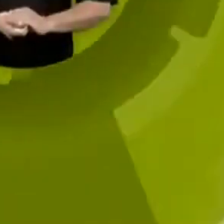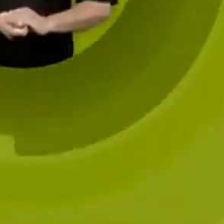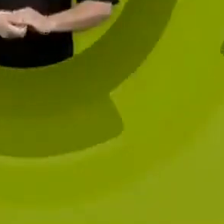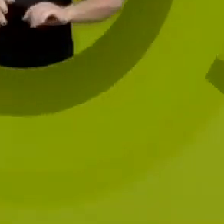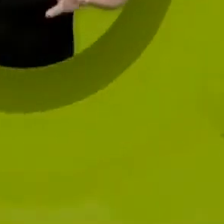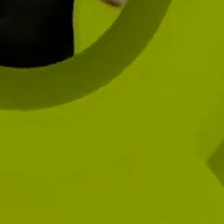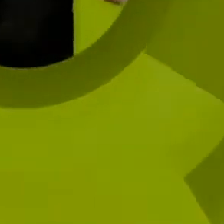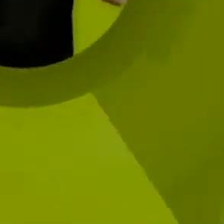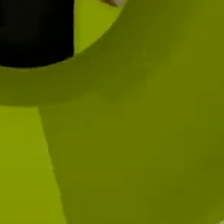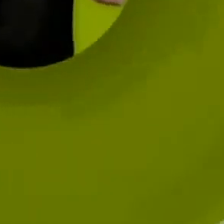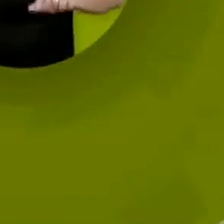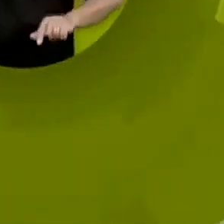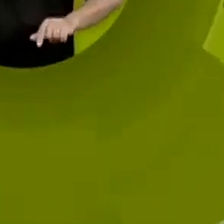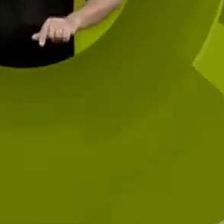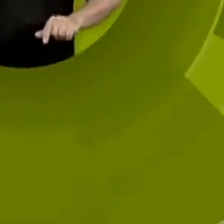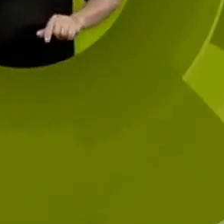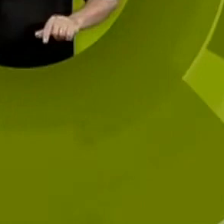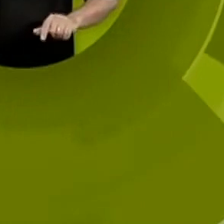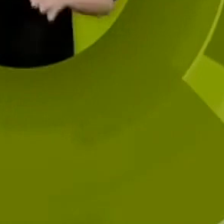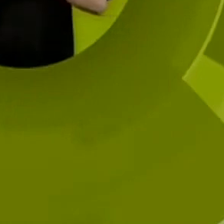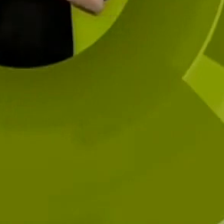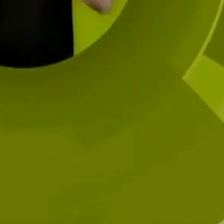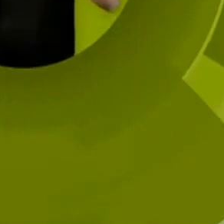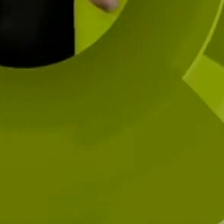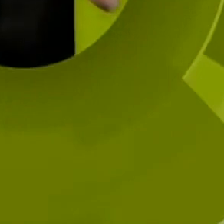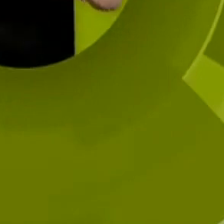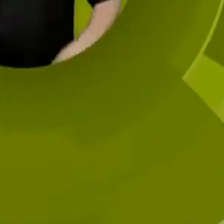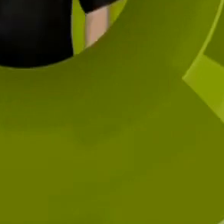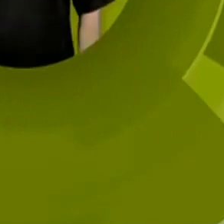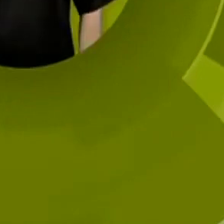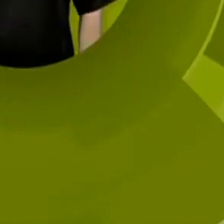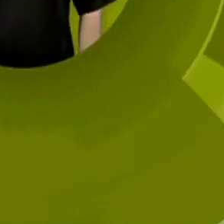O programa a seguir é livre para todos os públicos.